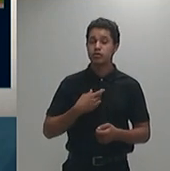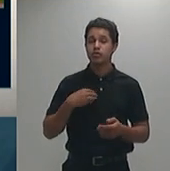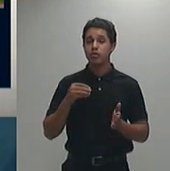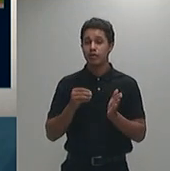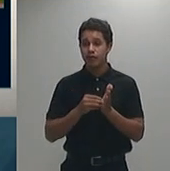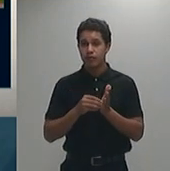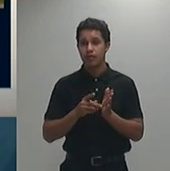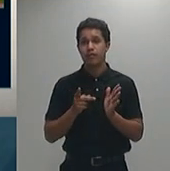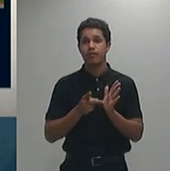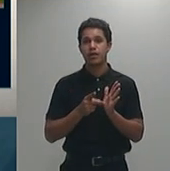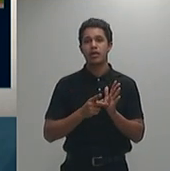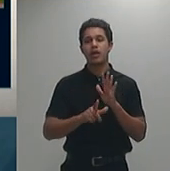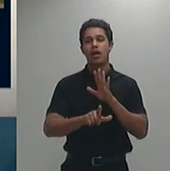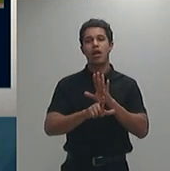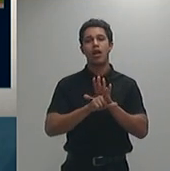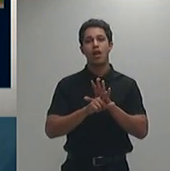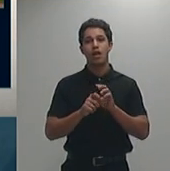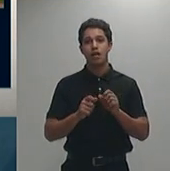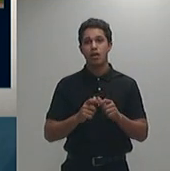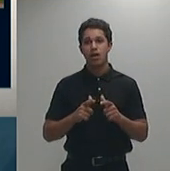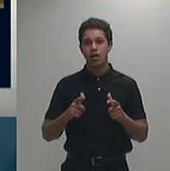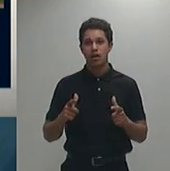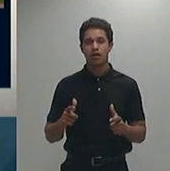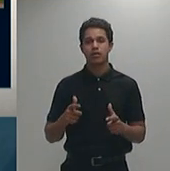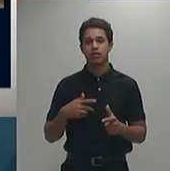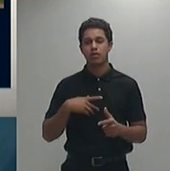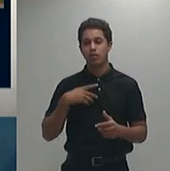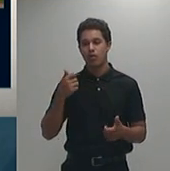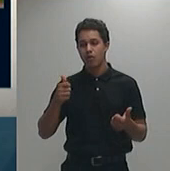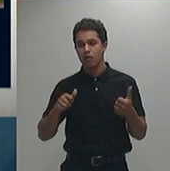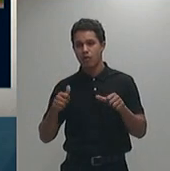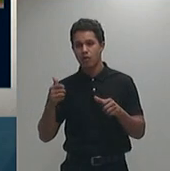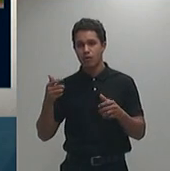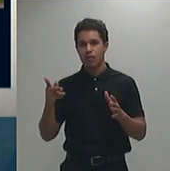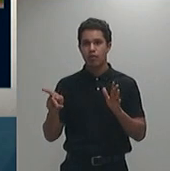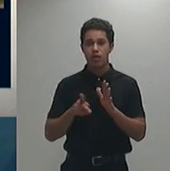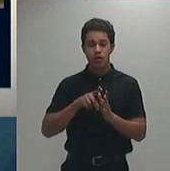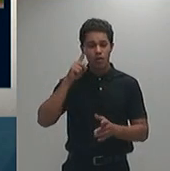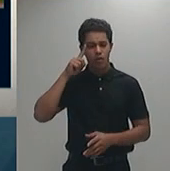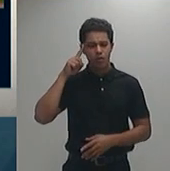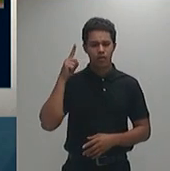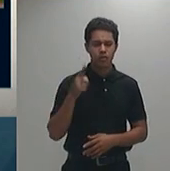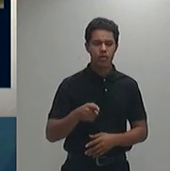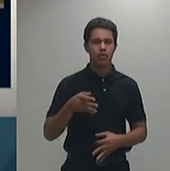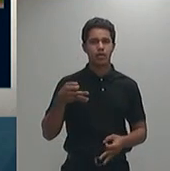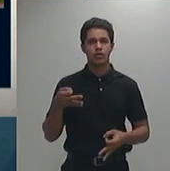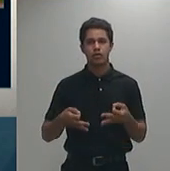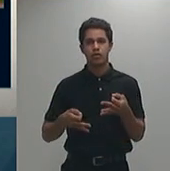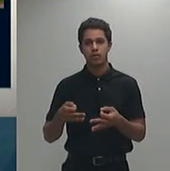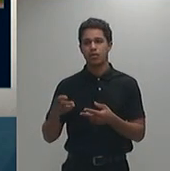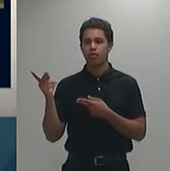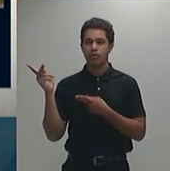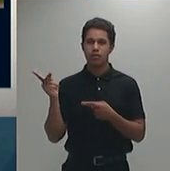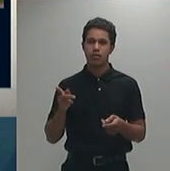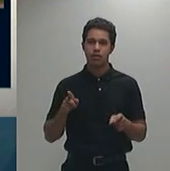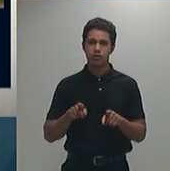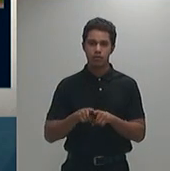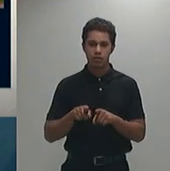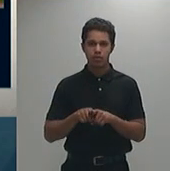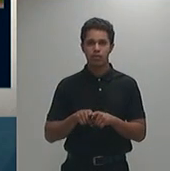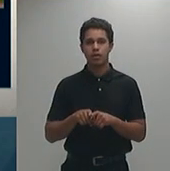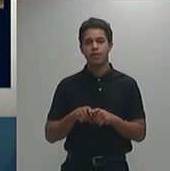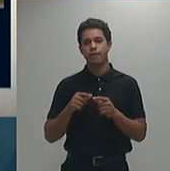extraordinária conferida pelo ordenamento jurídico e trago a lição do professor